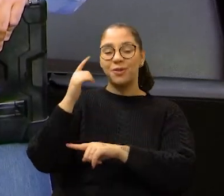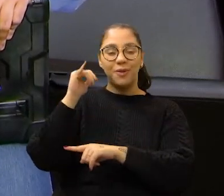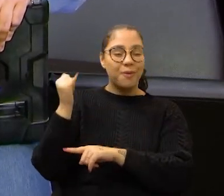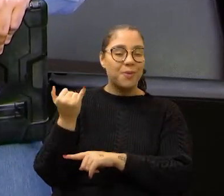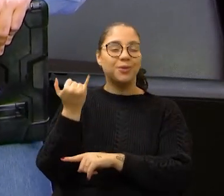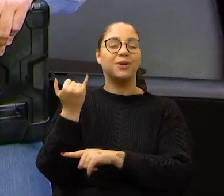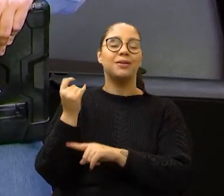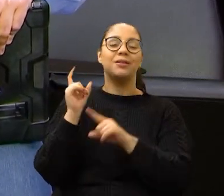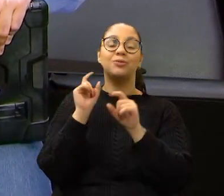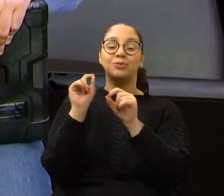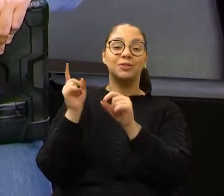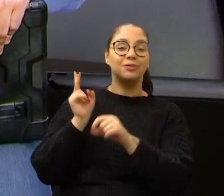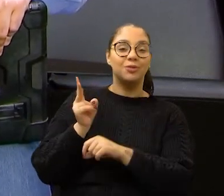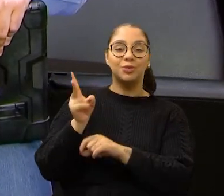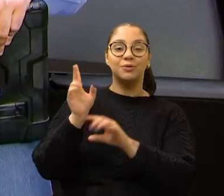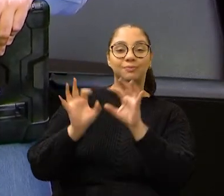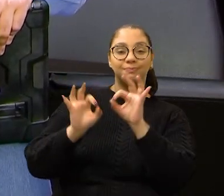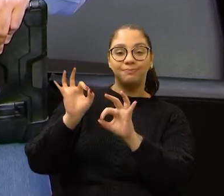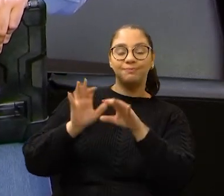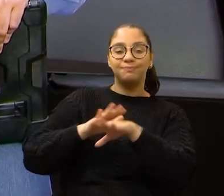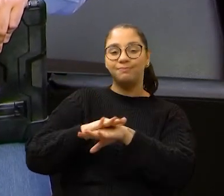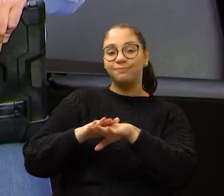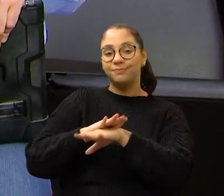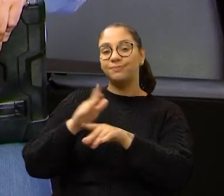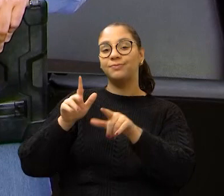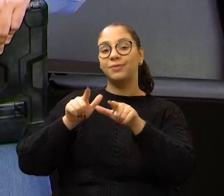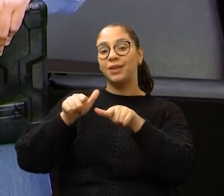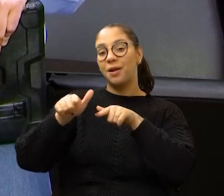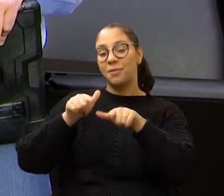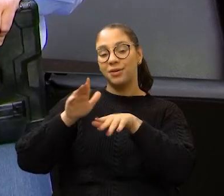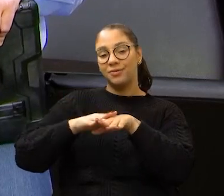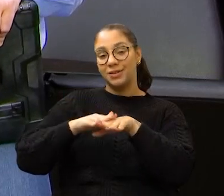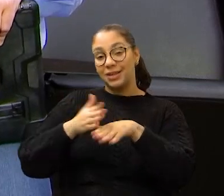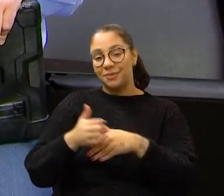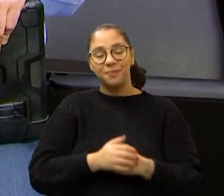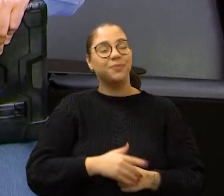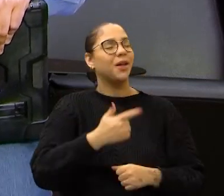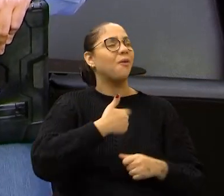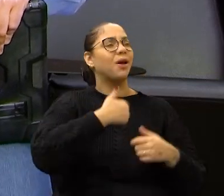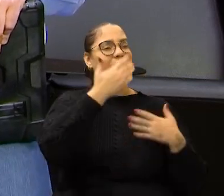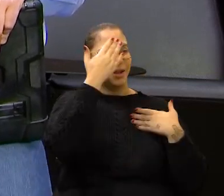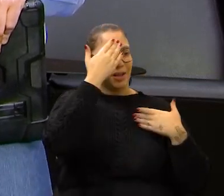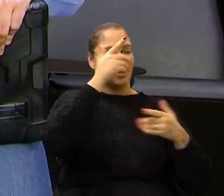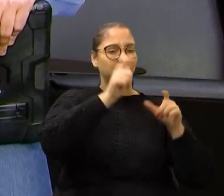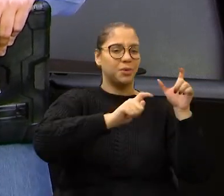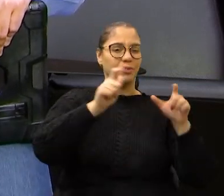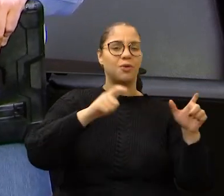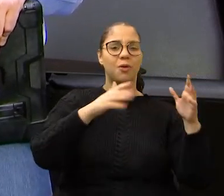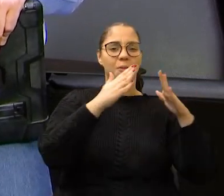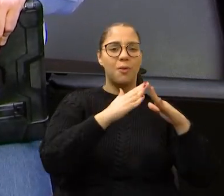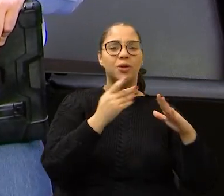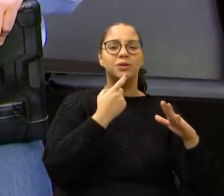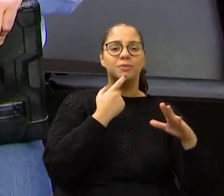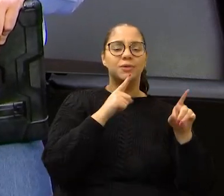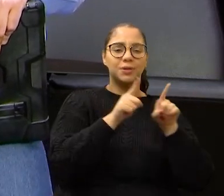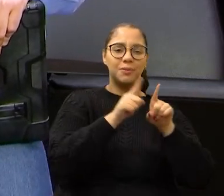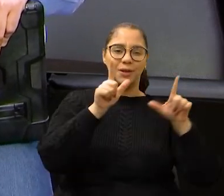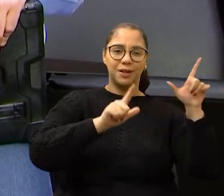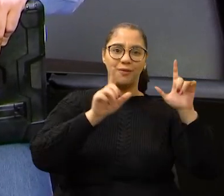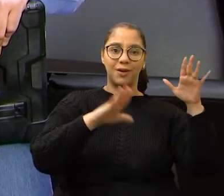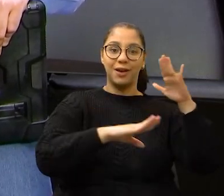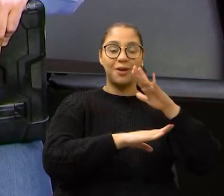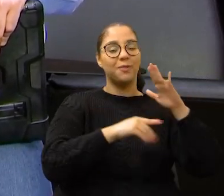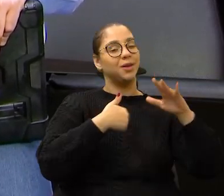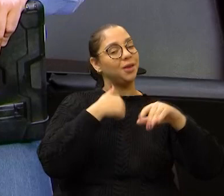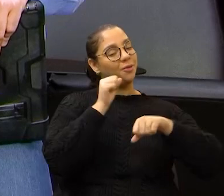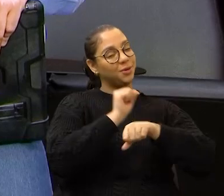convite aqui para uma próxima oportunidade para a gente continuar falando sobre o trabalho que está sendo desenvolvido. Eu que agradeço o município da cidade, agradeço a